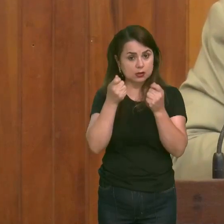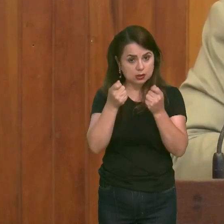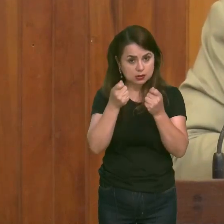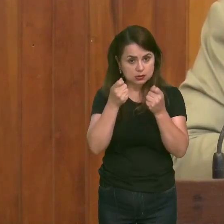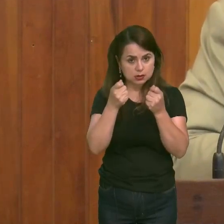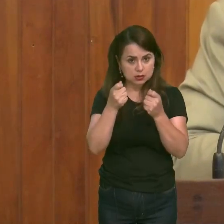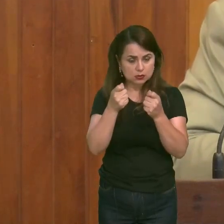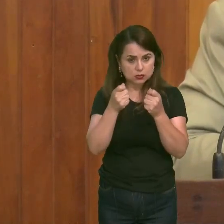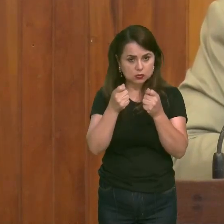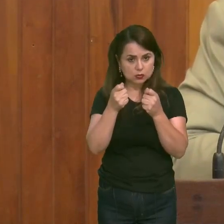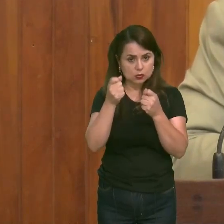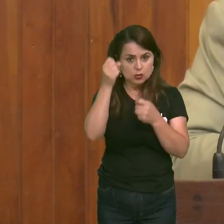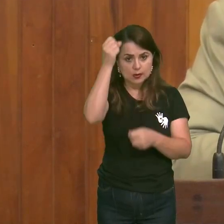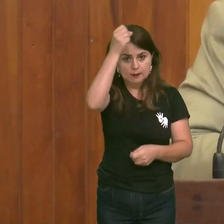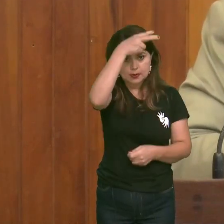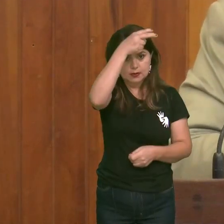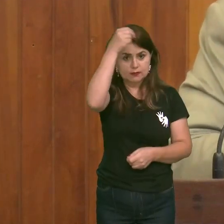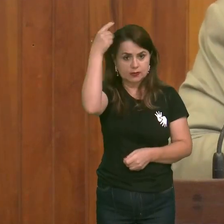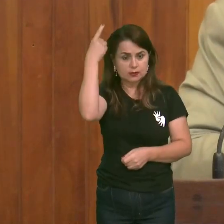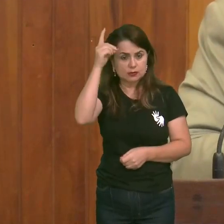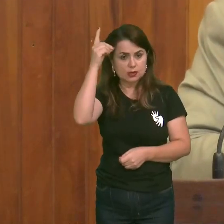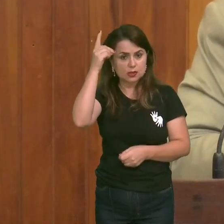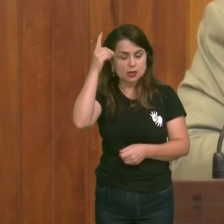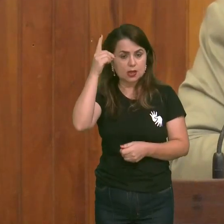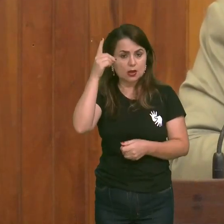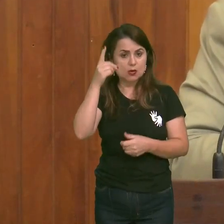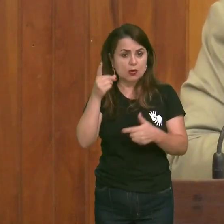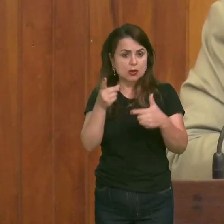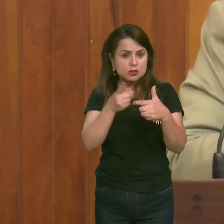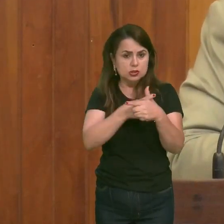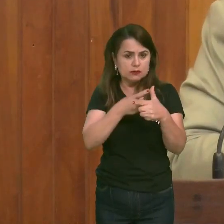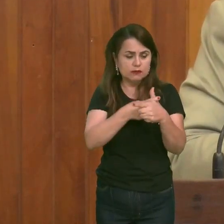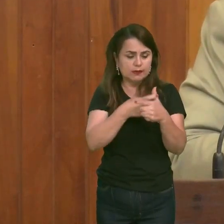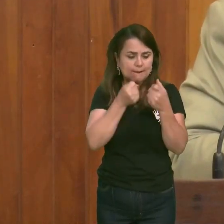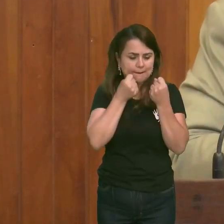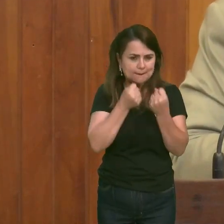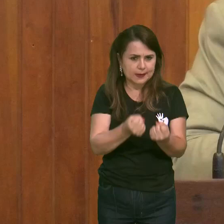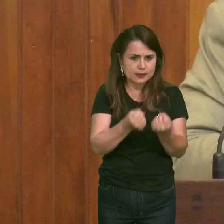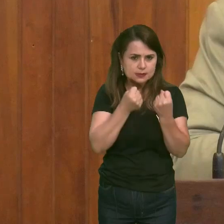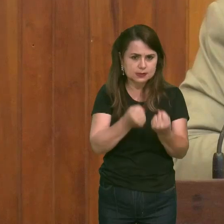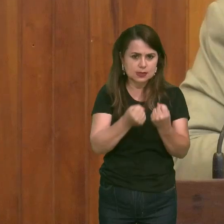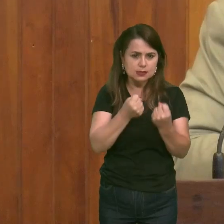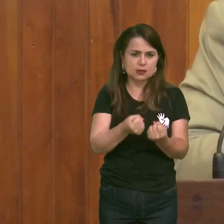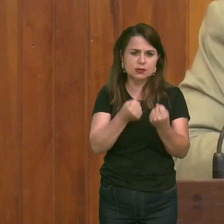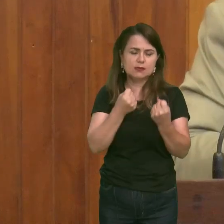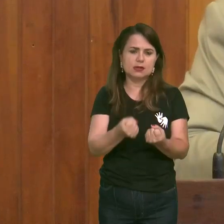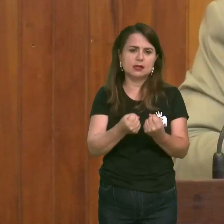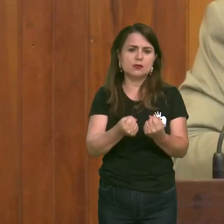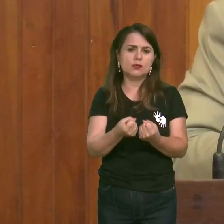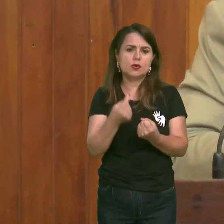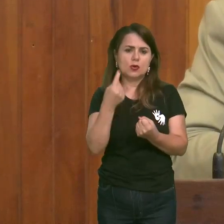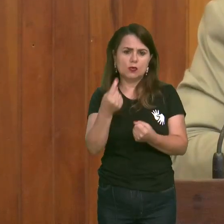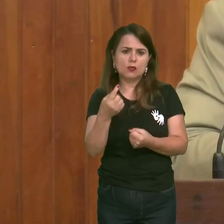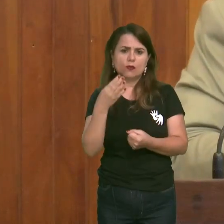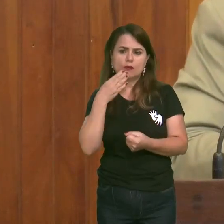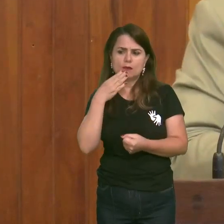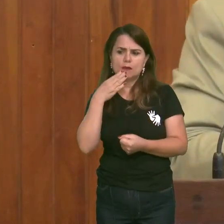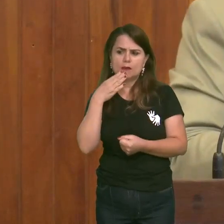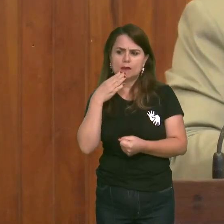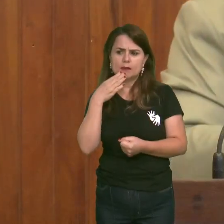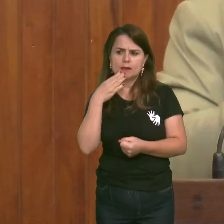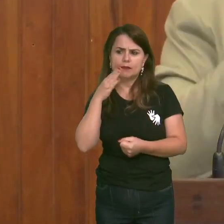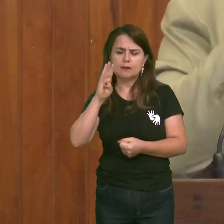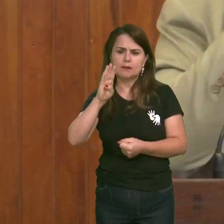o Daniel Ele levou essa dívida em 2021 para 1 bilhão e oitenta e nove milhões e eu acredito que